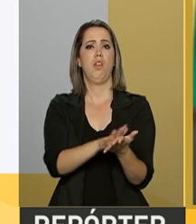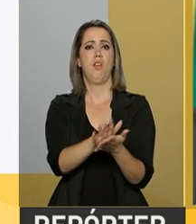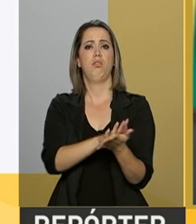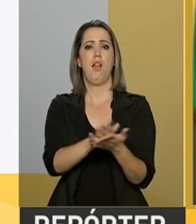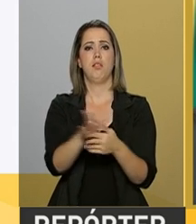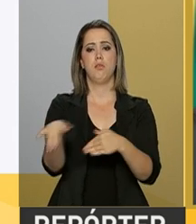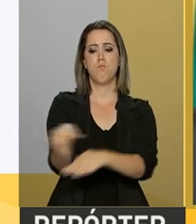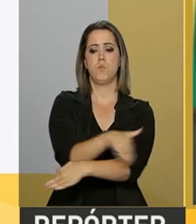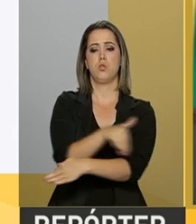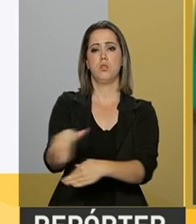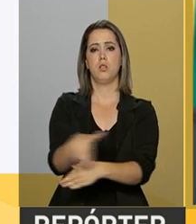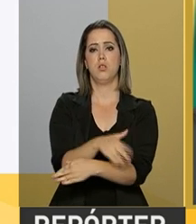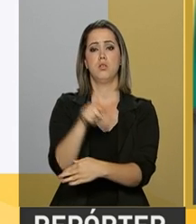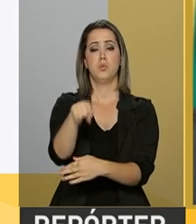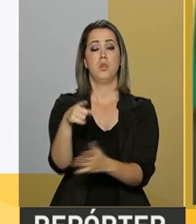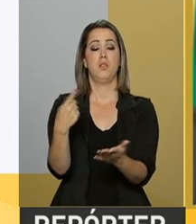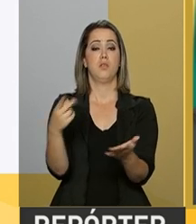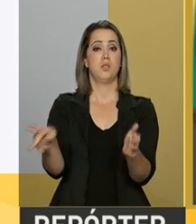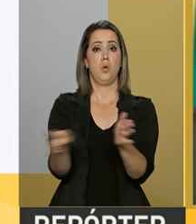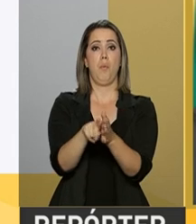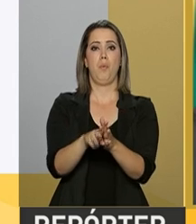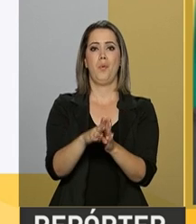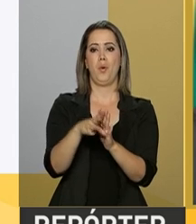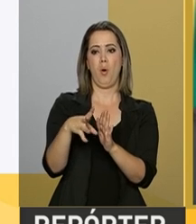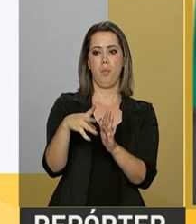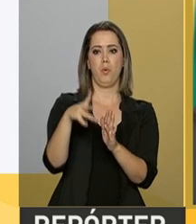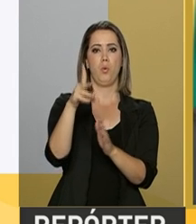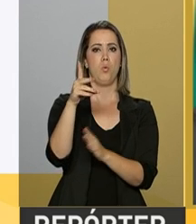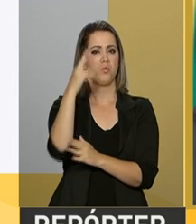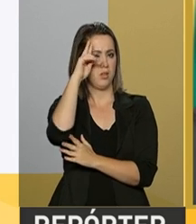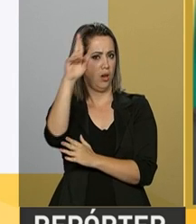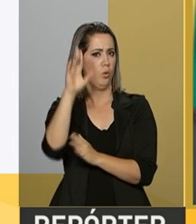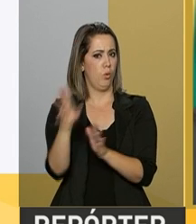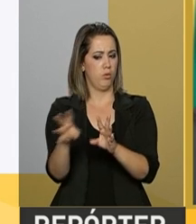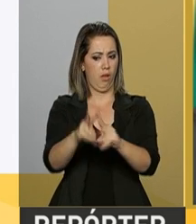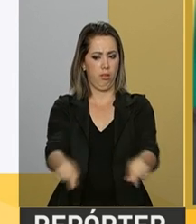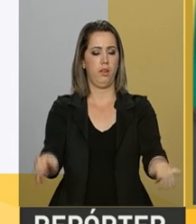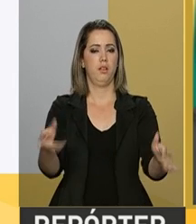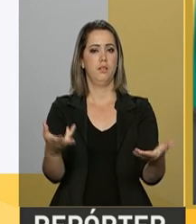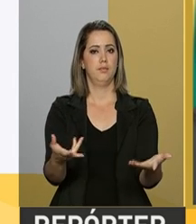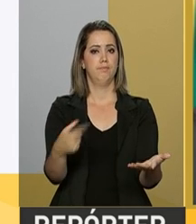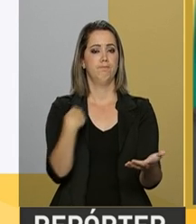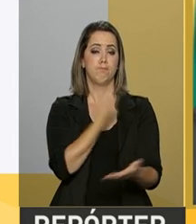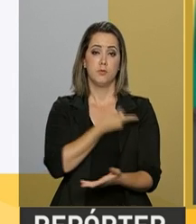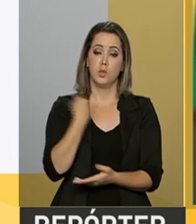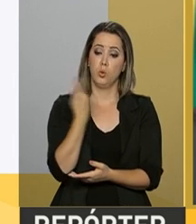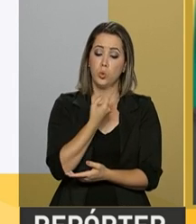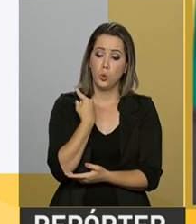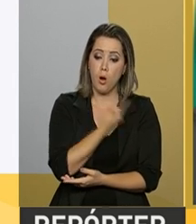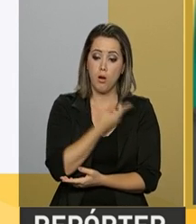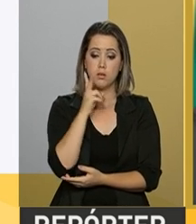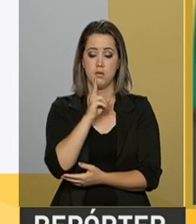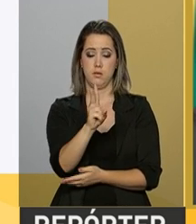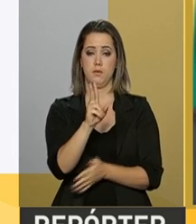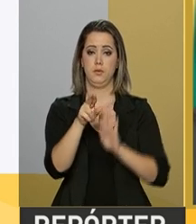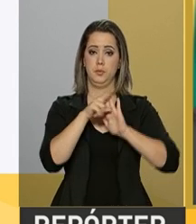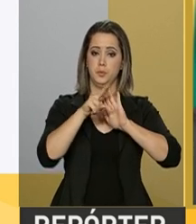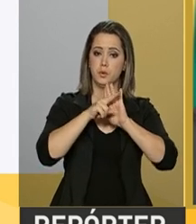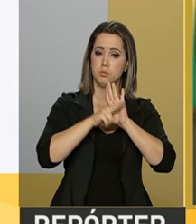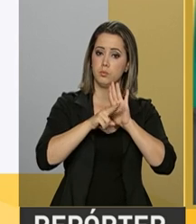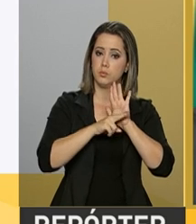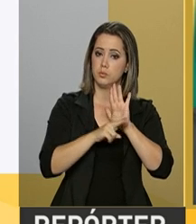né porque você não é titular daquilo que você recebeu e nós pelas medidas normativas